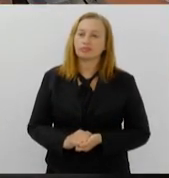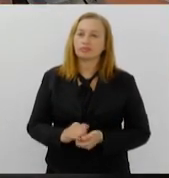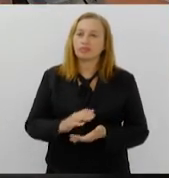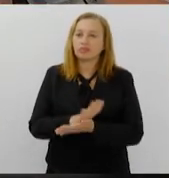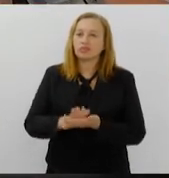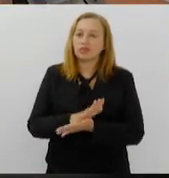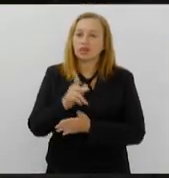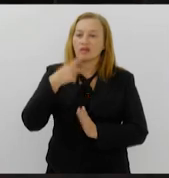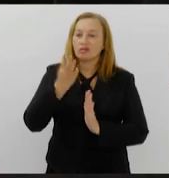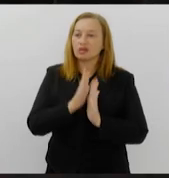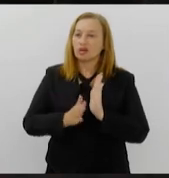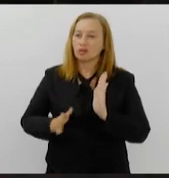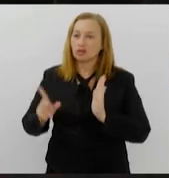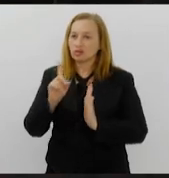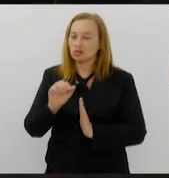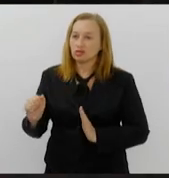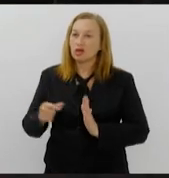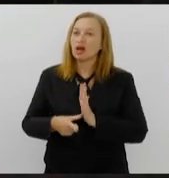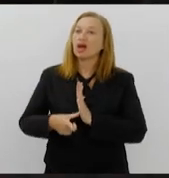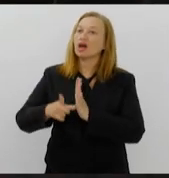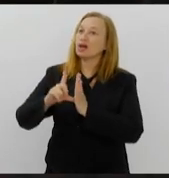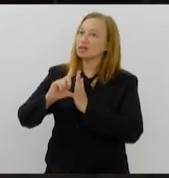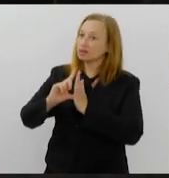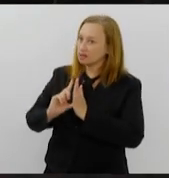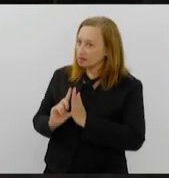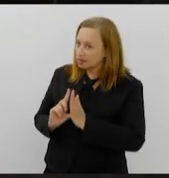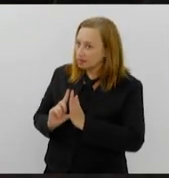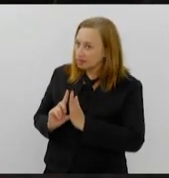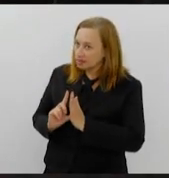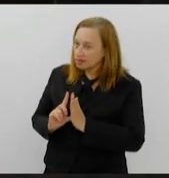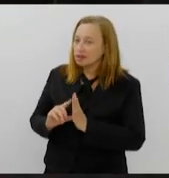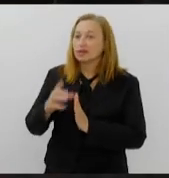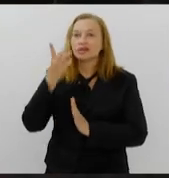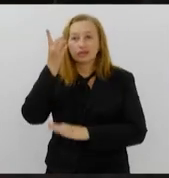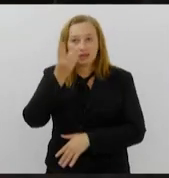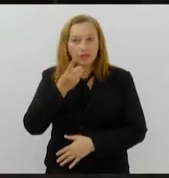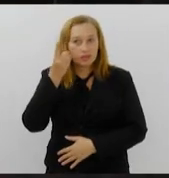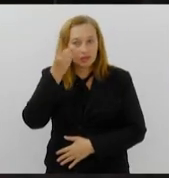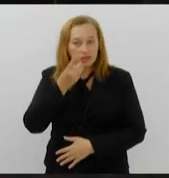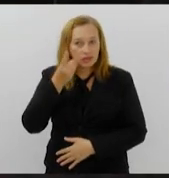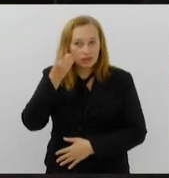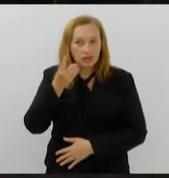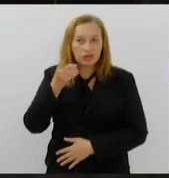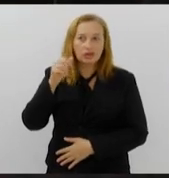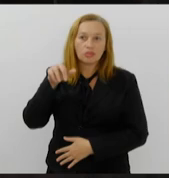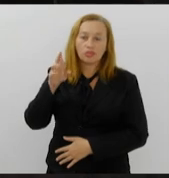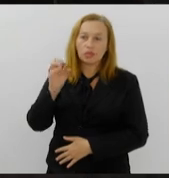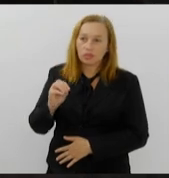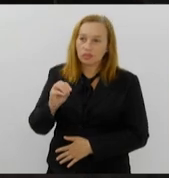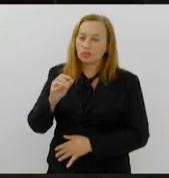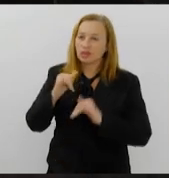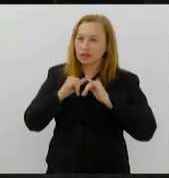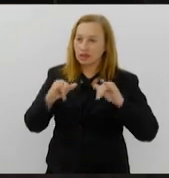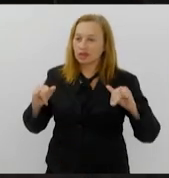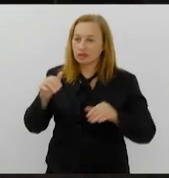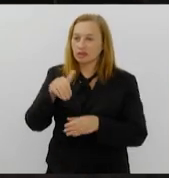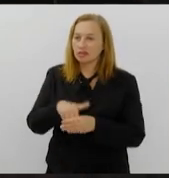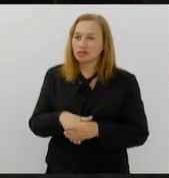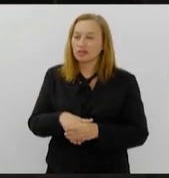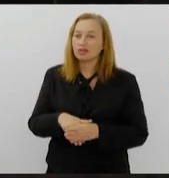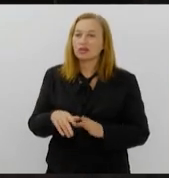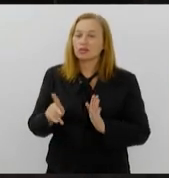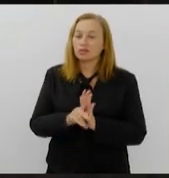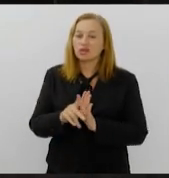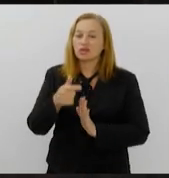Nada mais havendo tratar. Antes, porém, deputado Bruno Boareto, para declaração de voto no